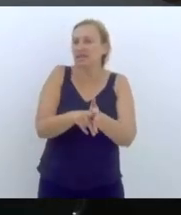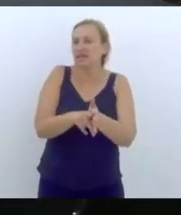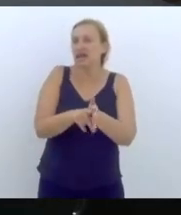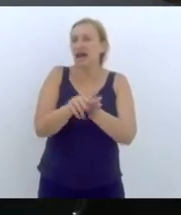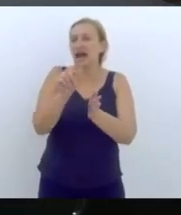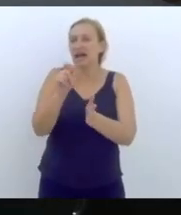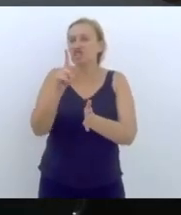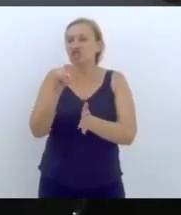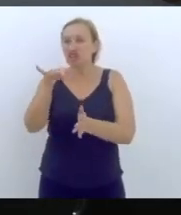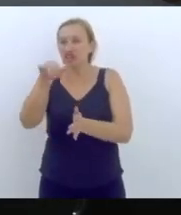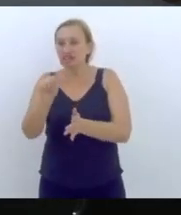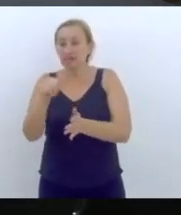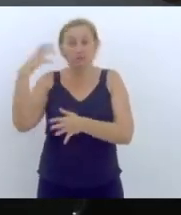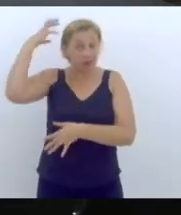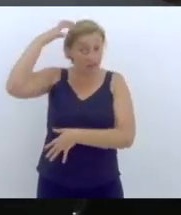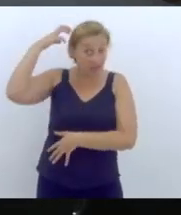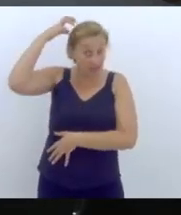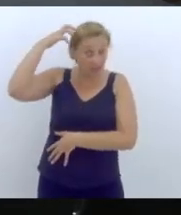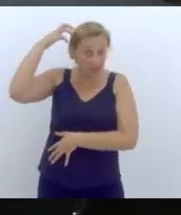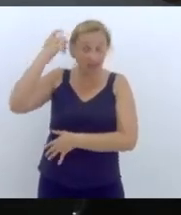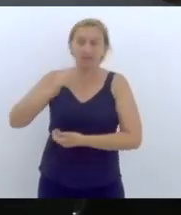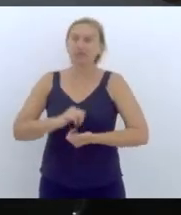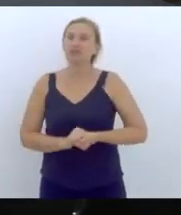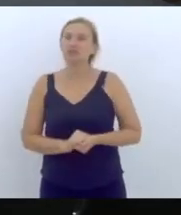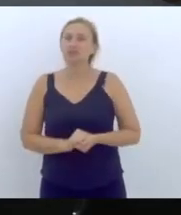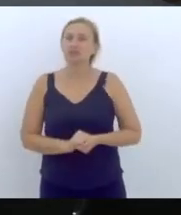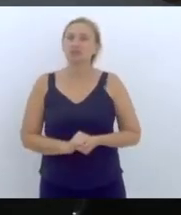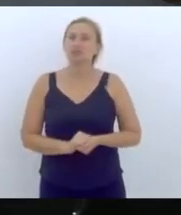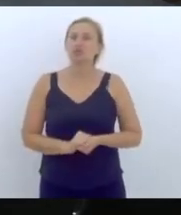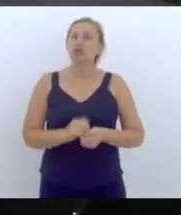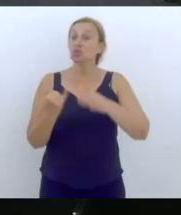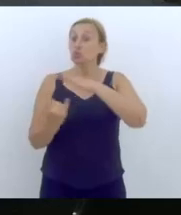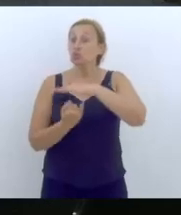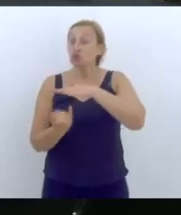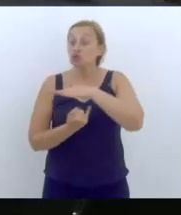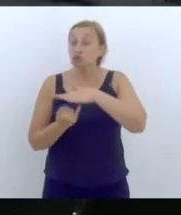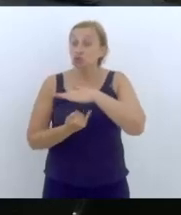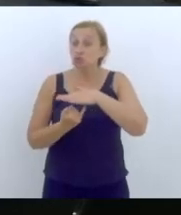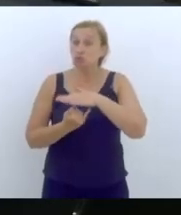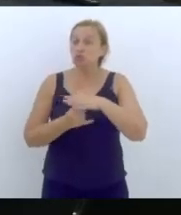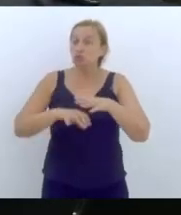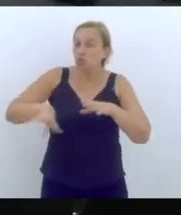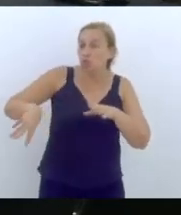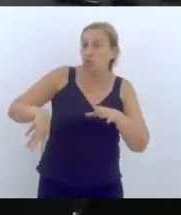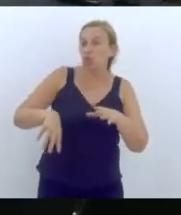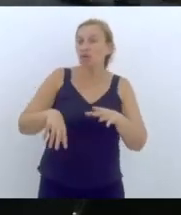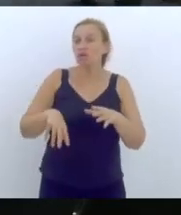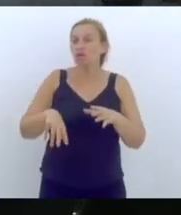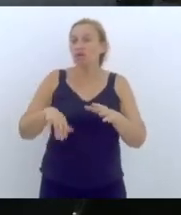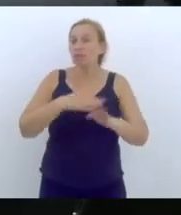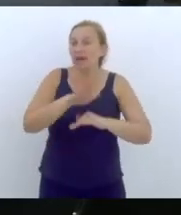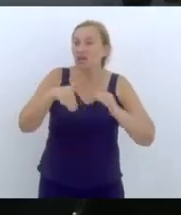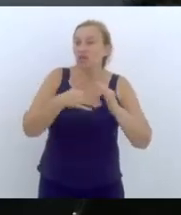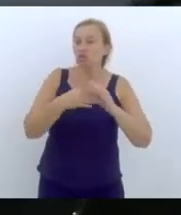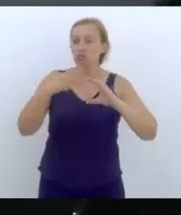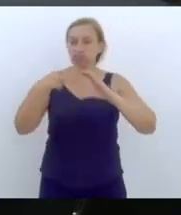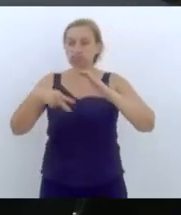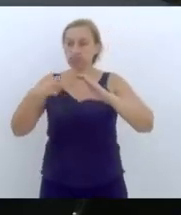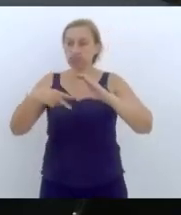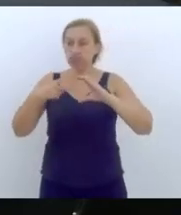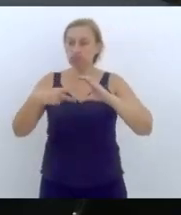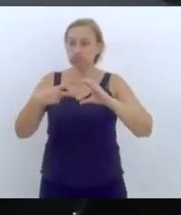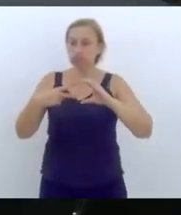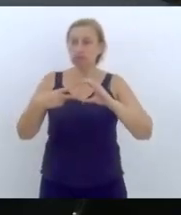Marielle Franco, uma agenda intitulada pelo Instituto, que tentou trazer para todas as câmaras